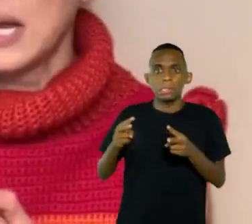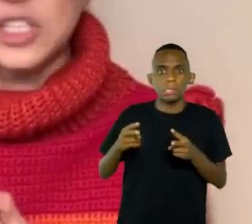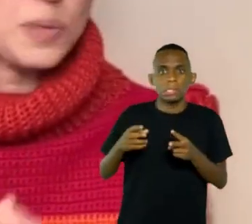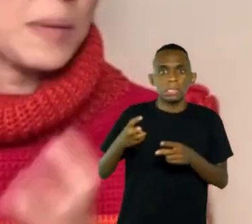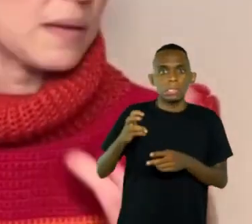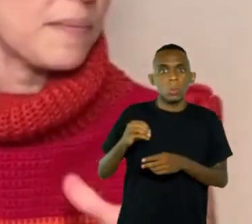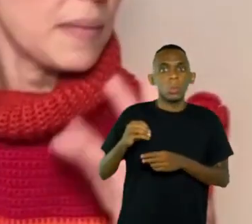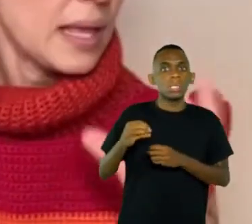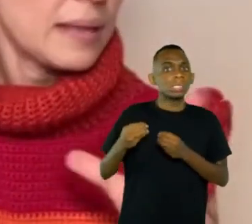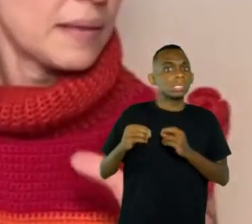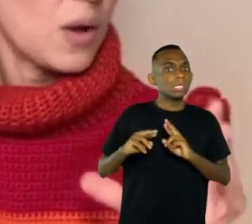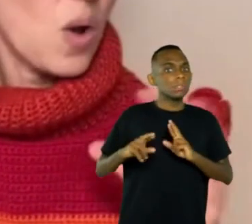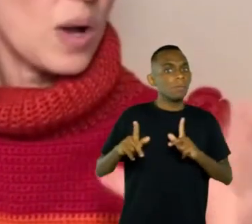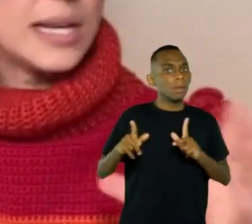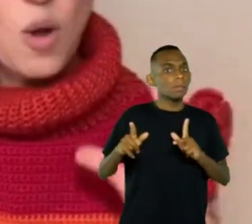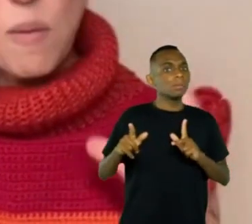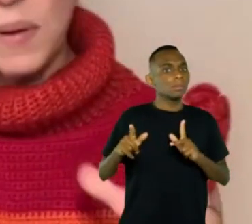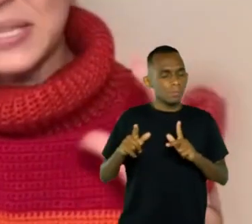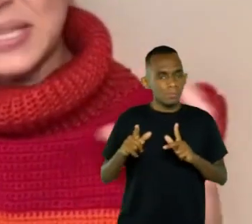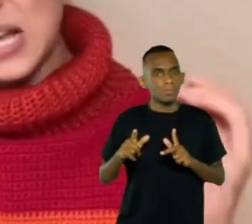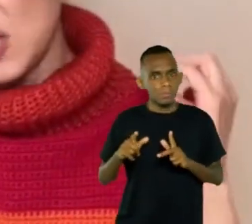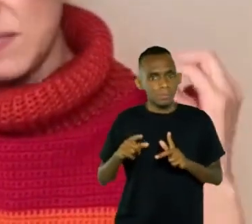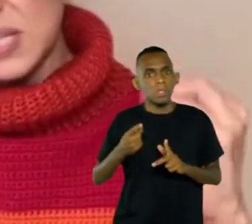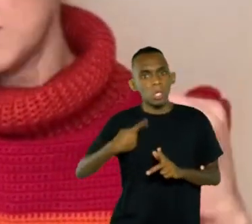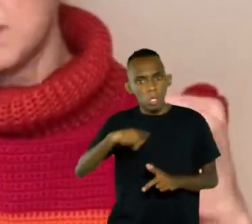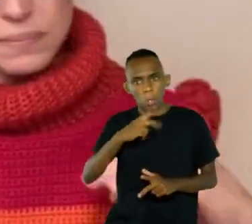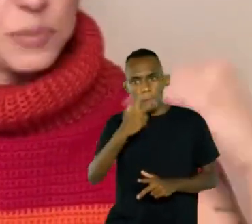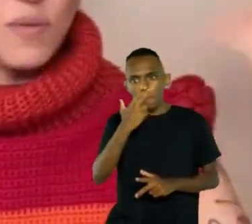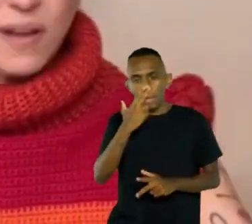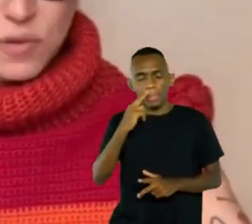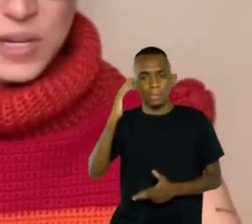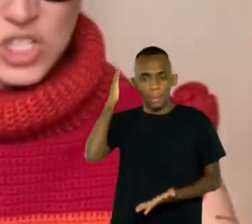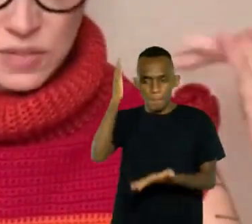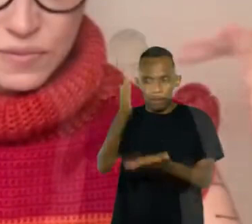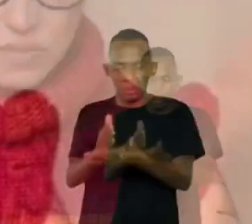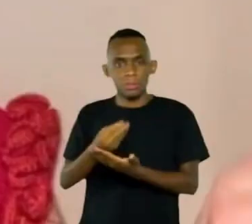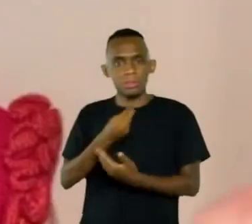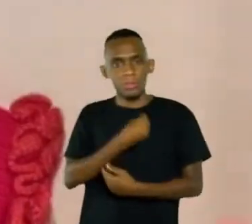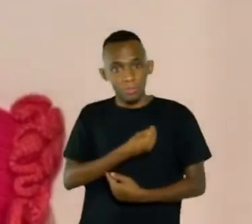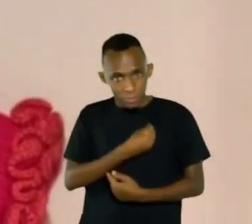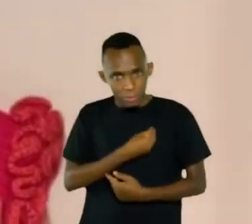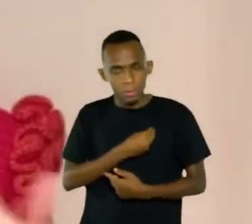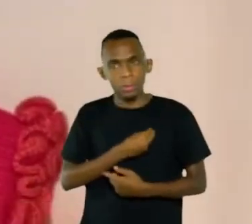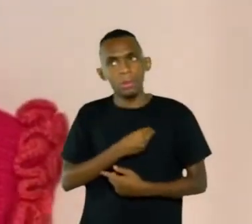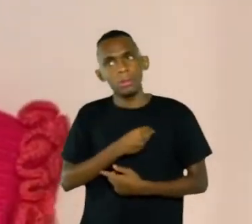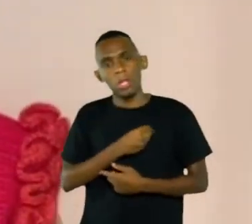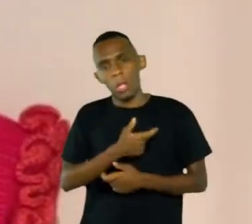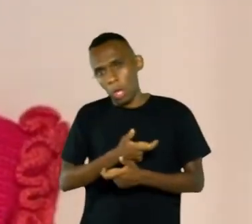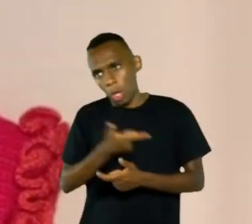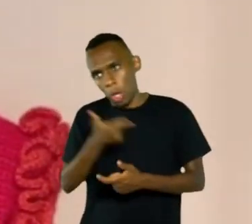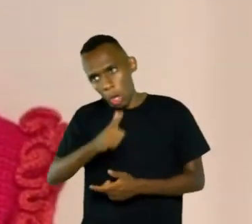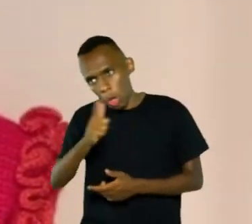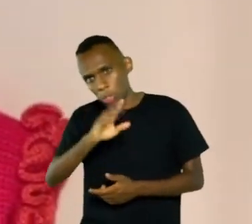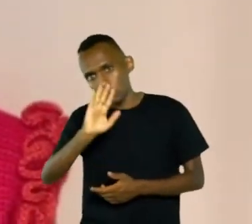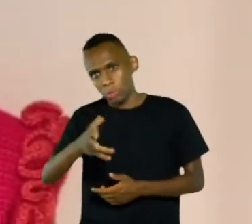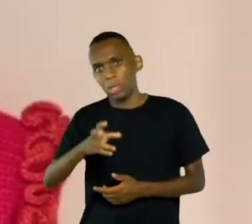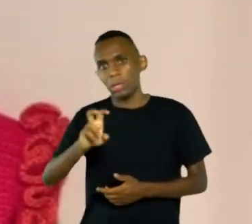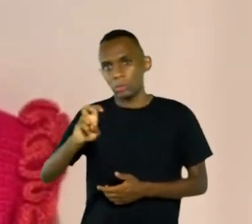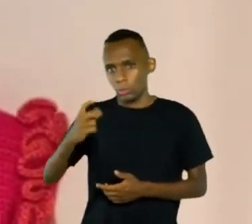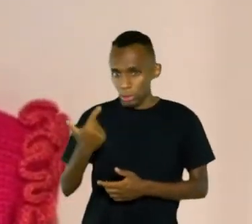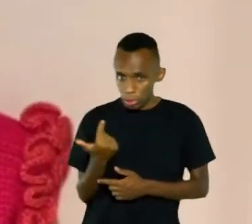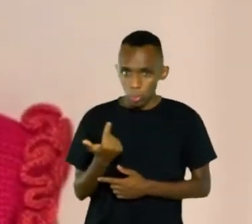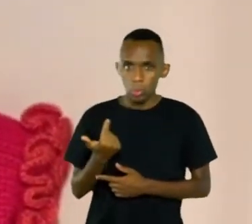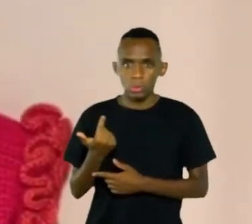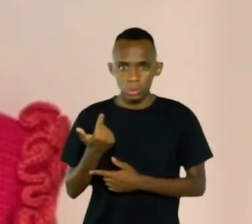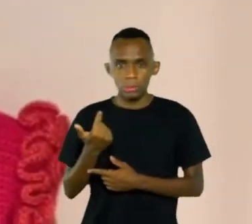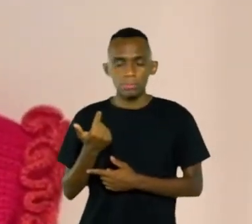grande. A gente meio que coloca ali como uma metade da vida. Provavelmente eu já vivi mais da metade, eu estou com 52 e tal. E também